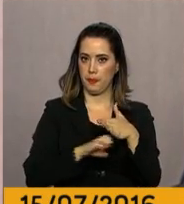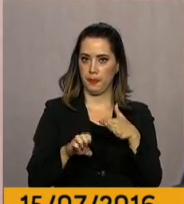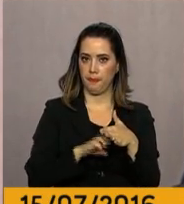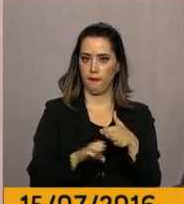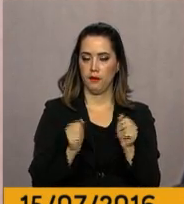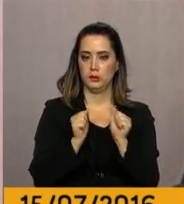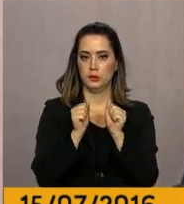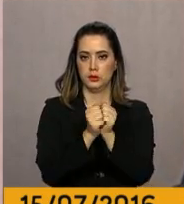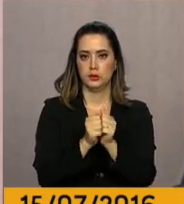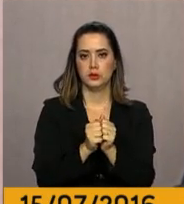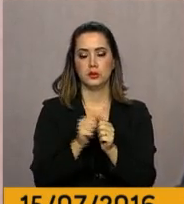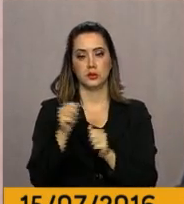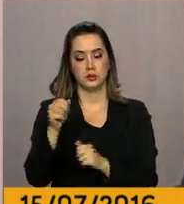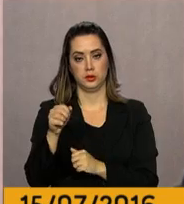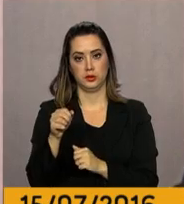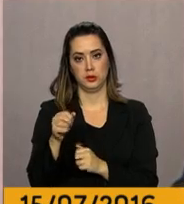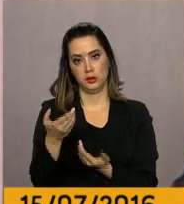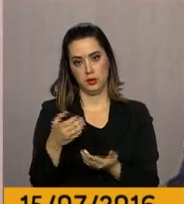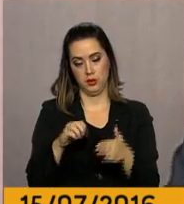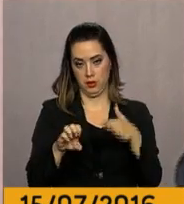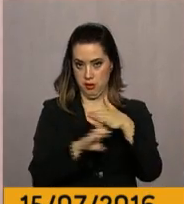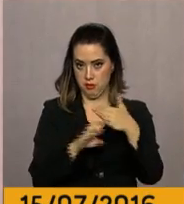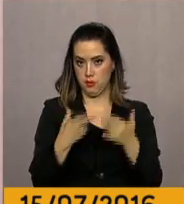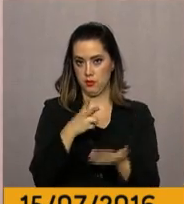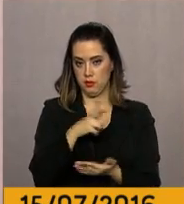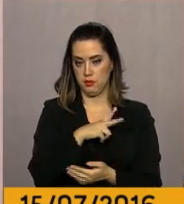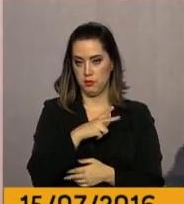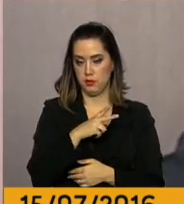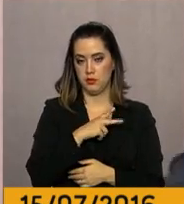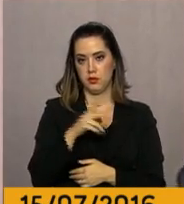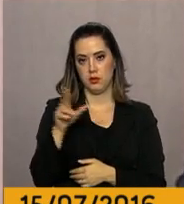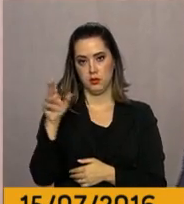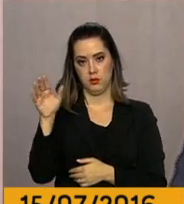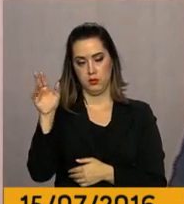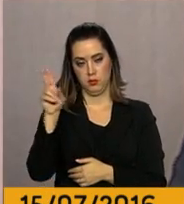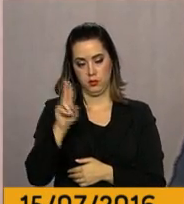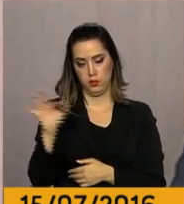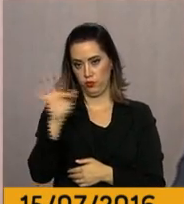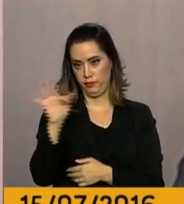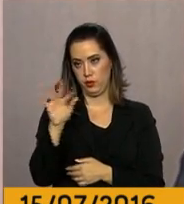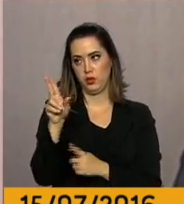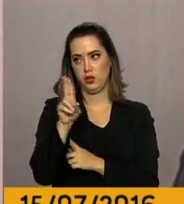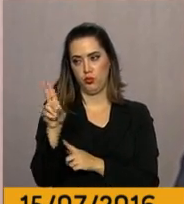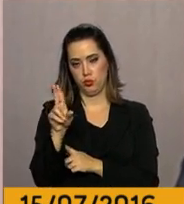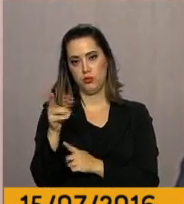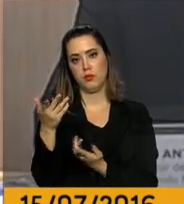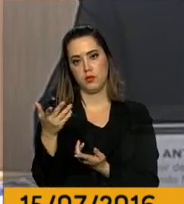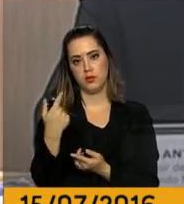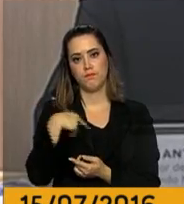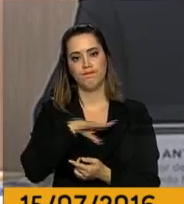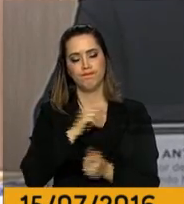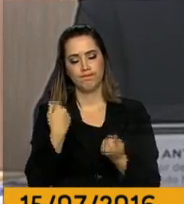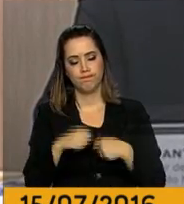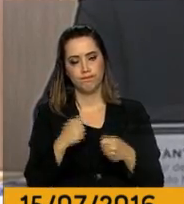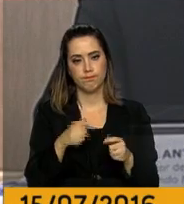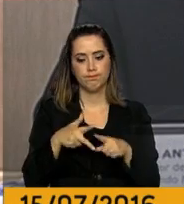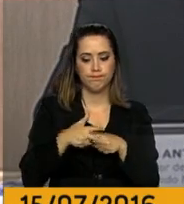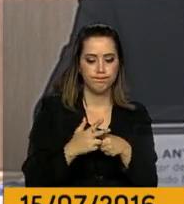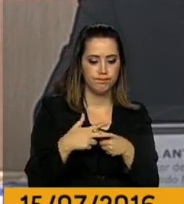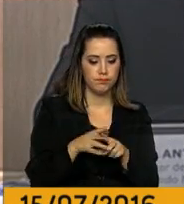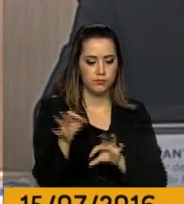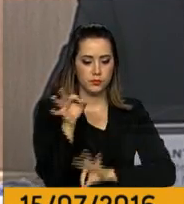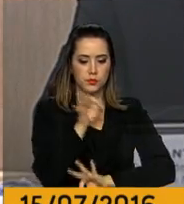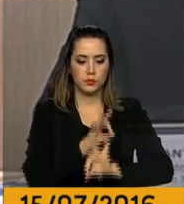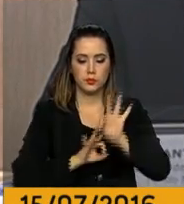que passará, esse processo nos levará a uma revisão completa e